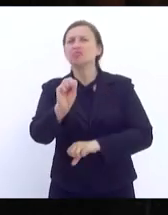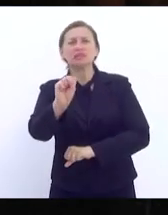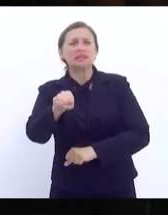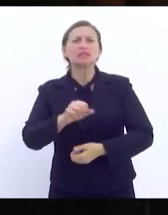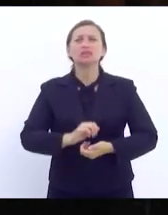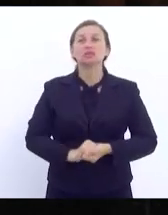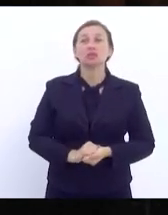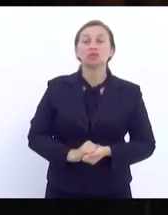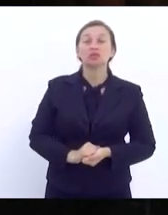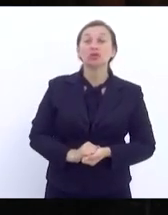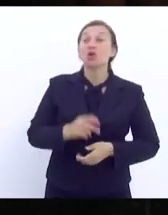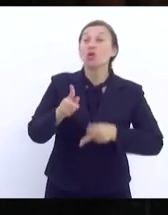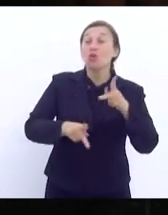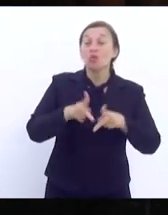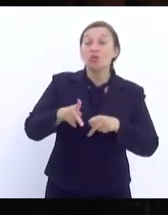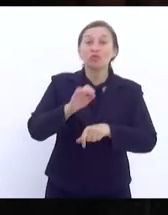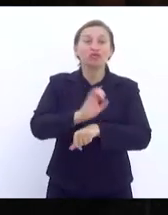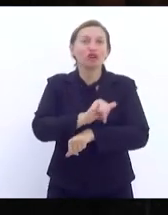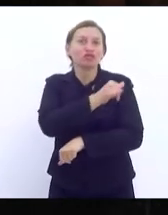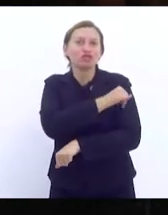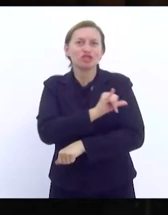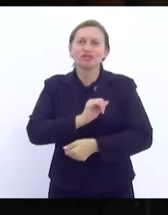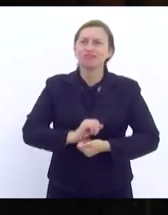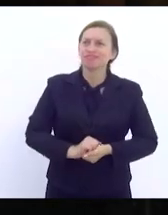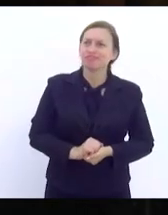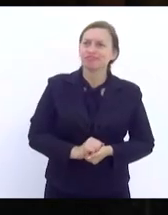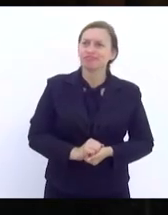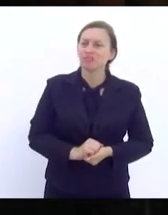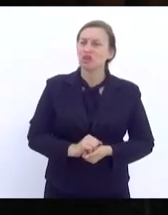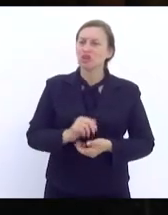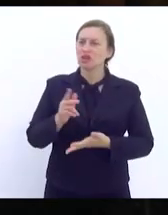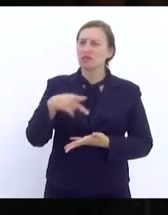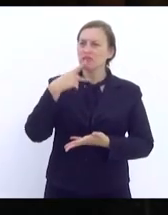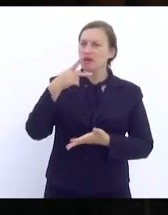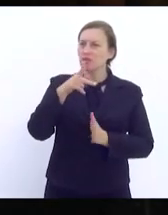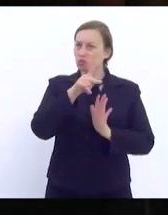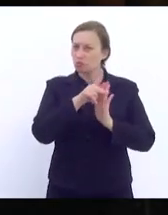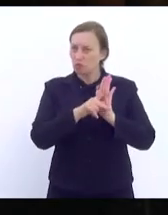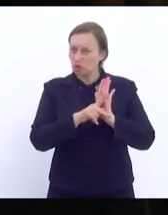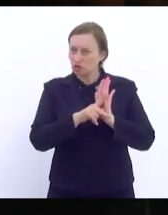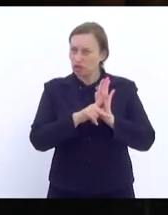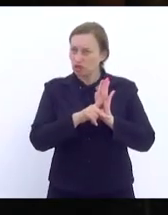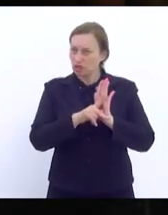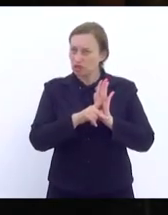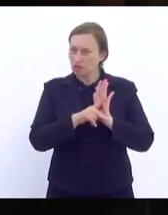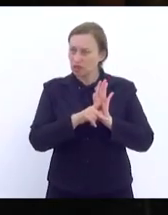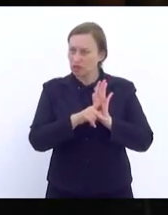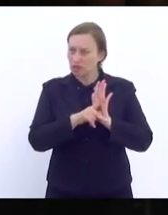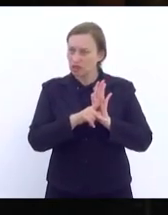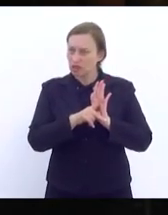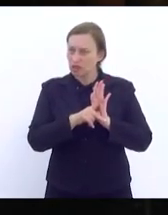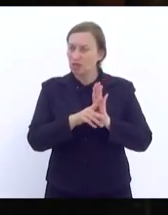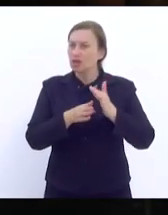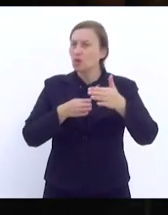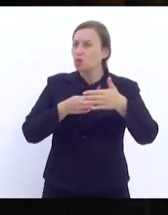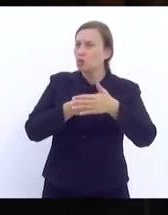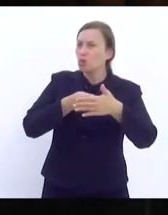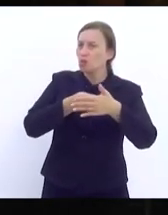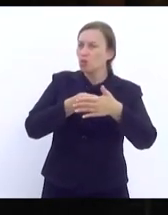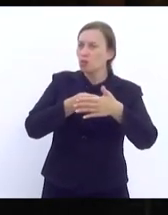o povo do Estado do Rio de Janeiro quando a gente colocou o projeto da contenção de Barreiras